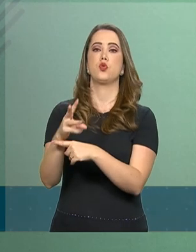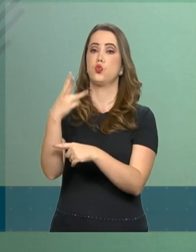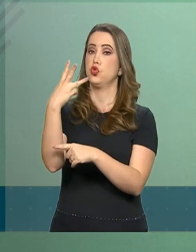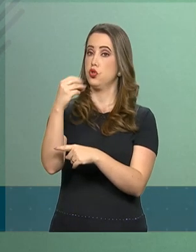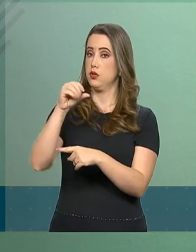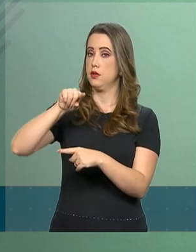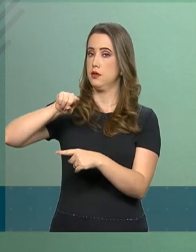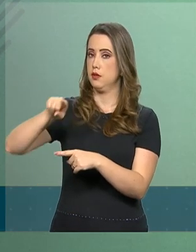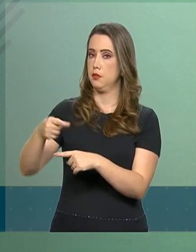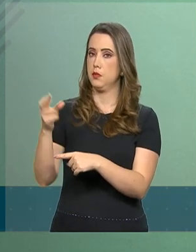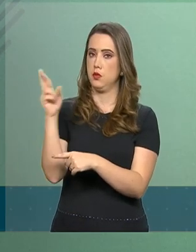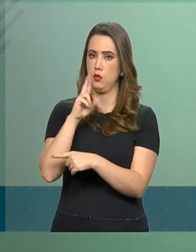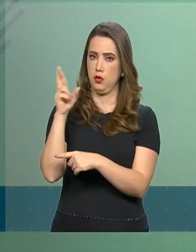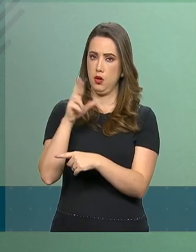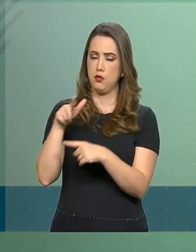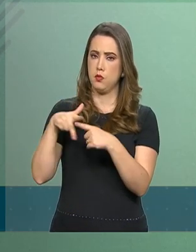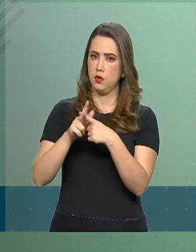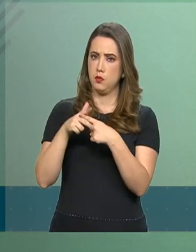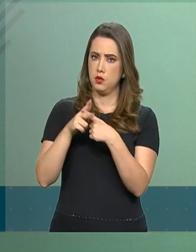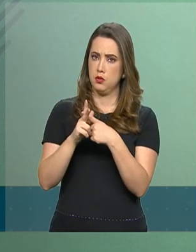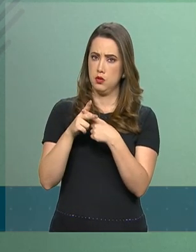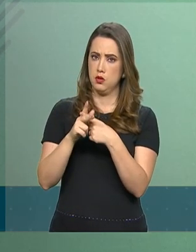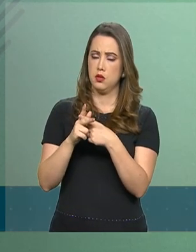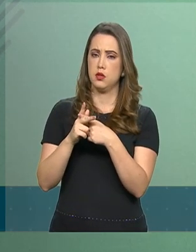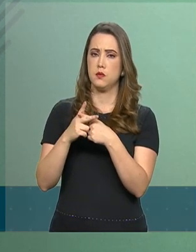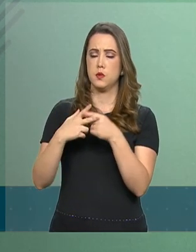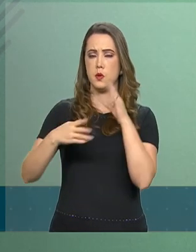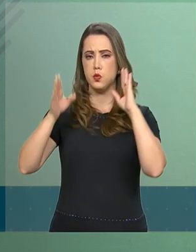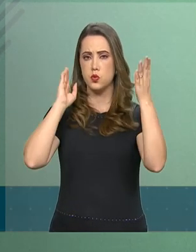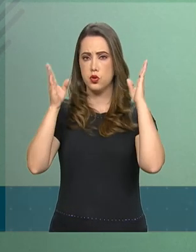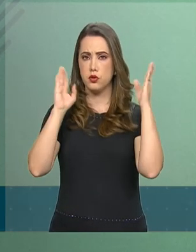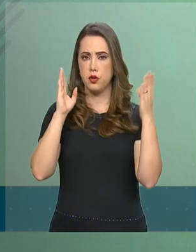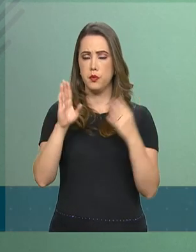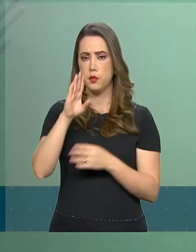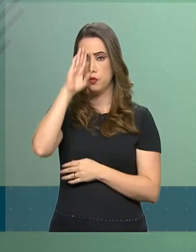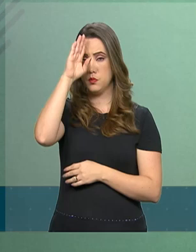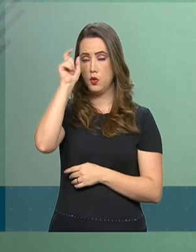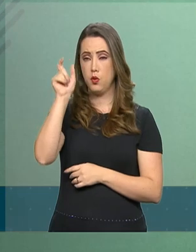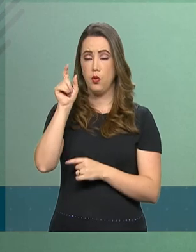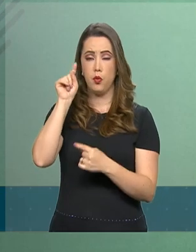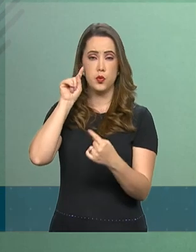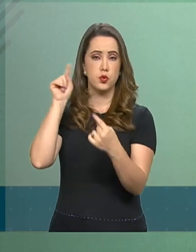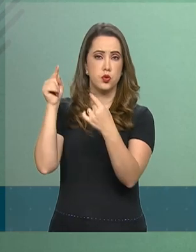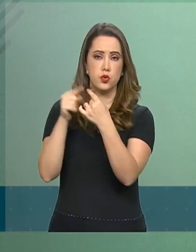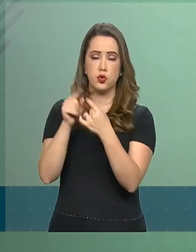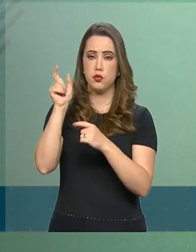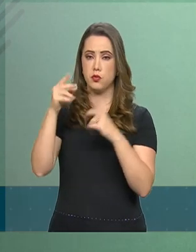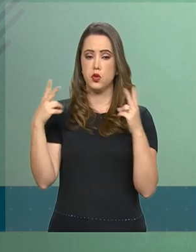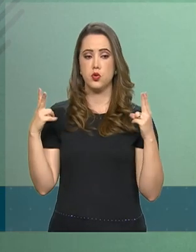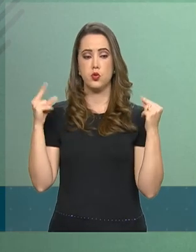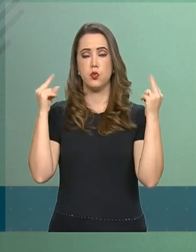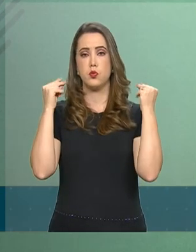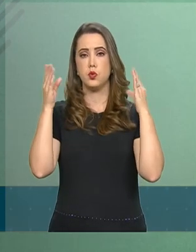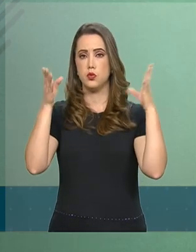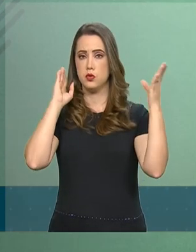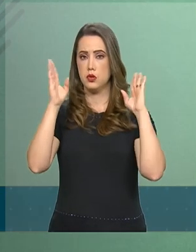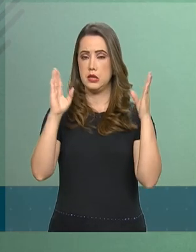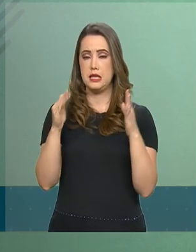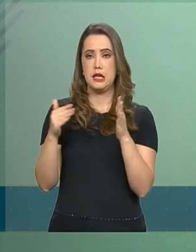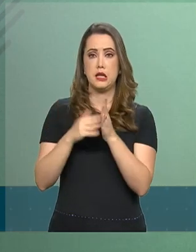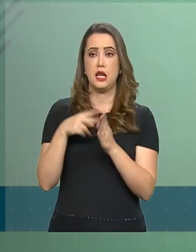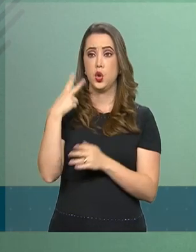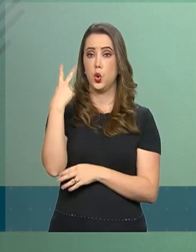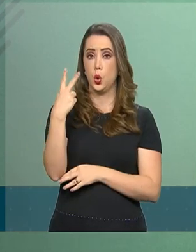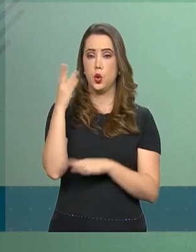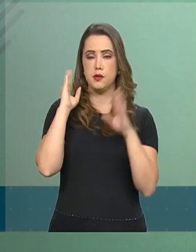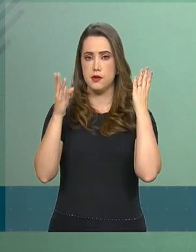e prioriza os motoristas autônomos que têm no máximo dois veículos e